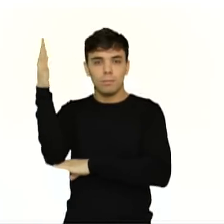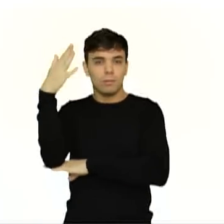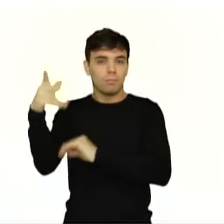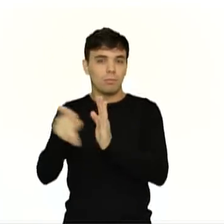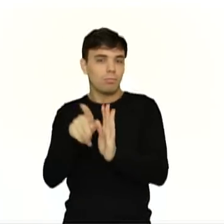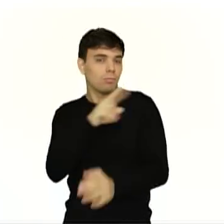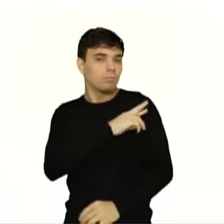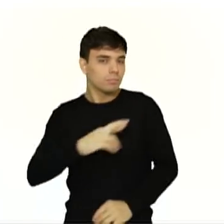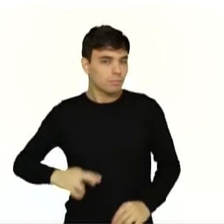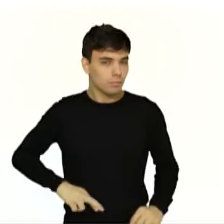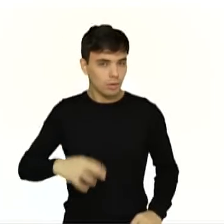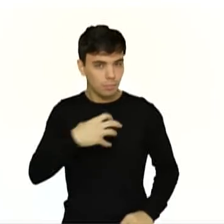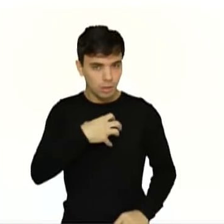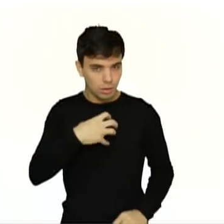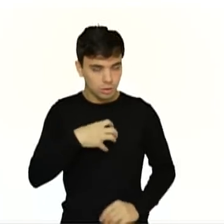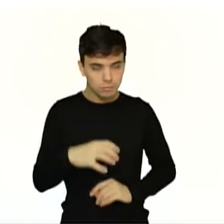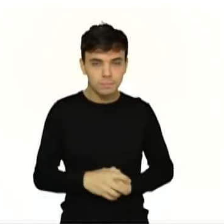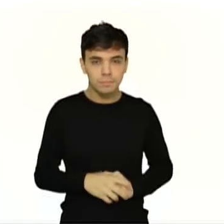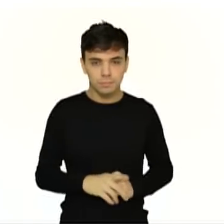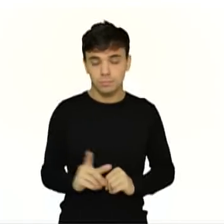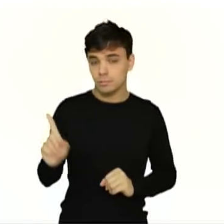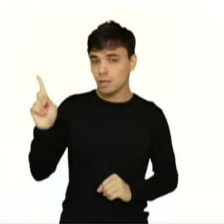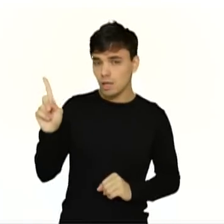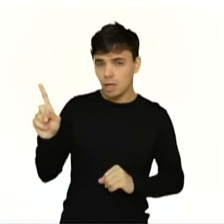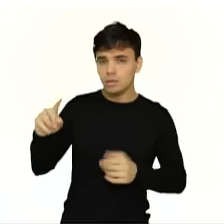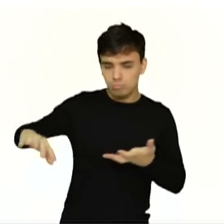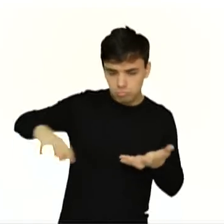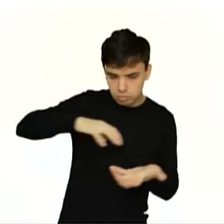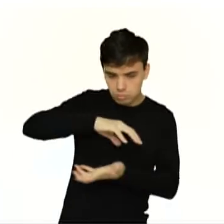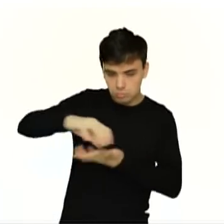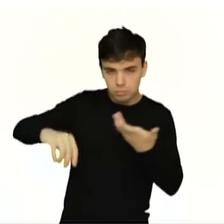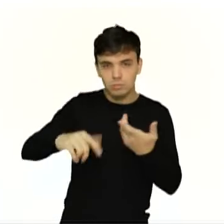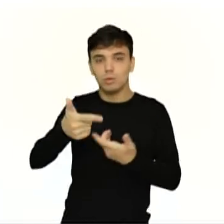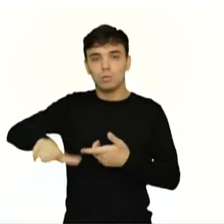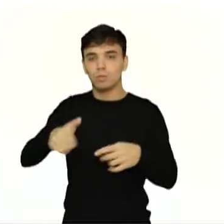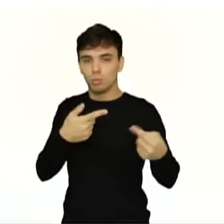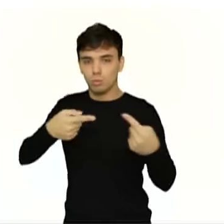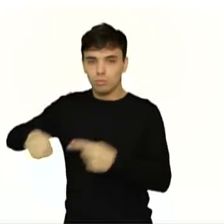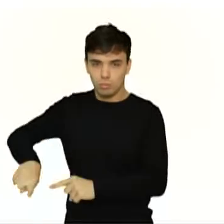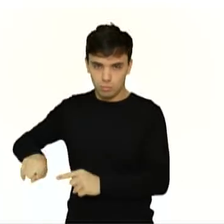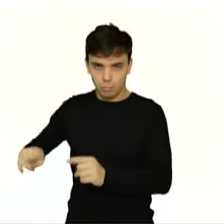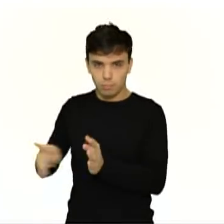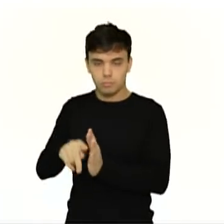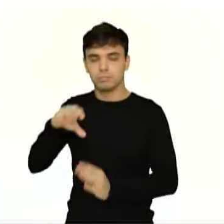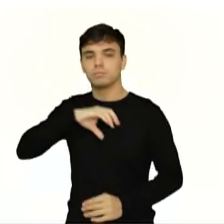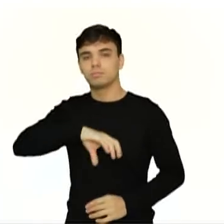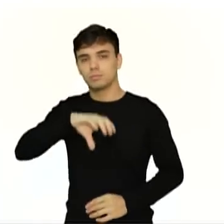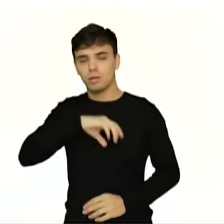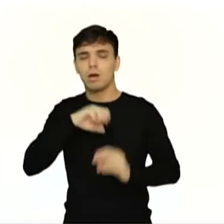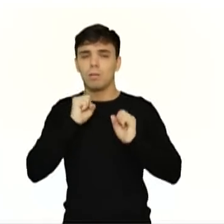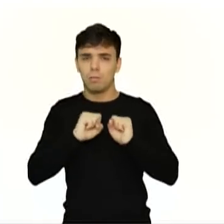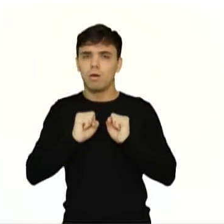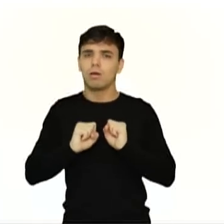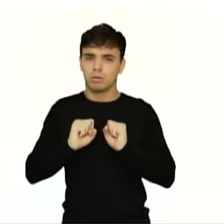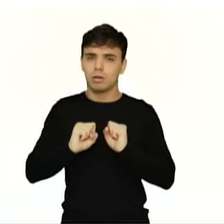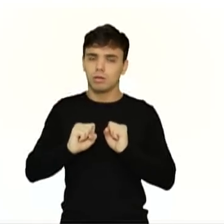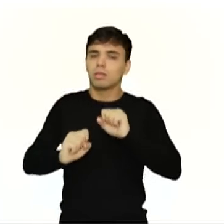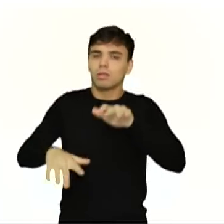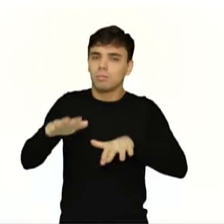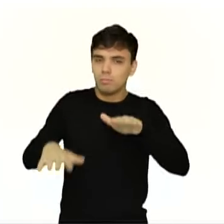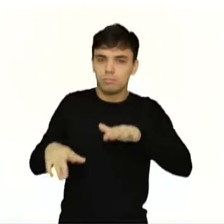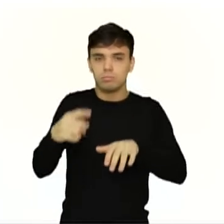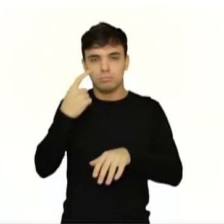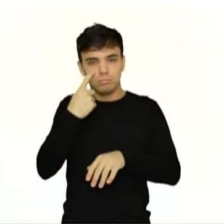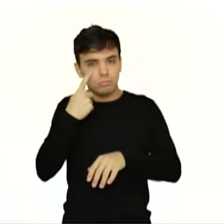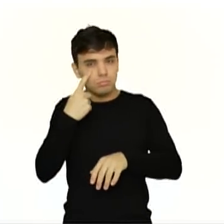Baiense. Tá, esse movimento aqui vai ser um outro movimento contra Portugal. Você pode falar de Inconfidência Baiana? Pode, do ponto de vista de